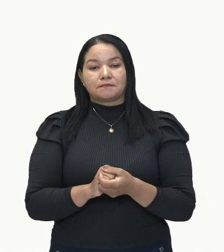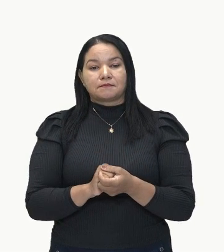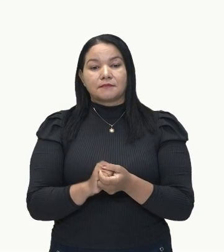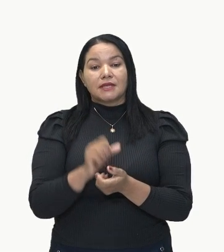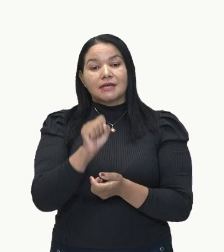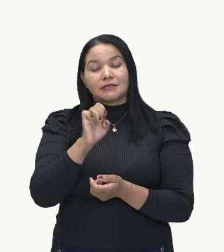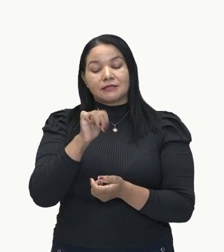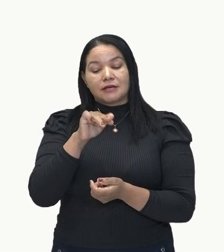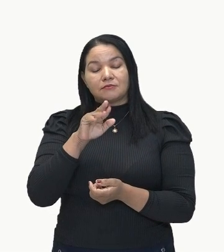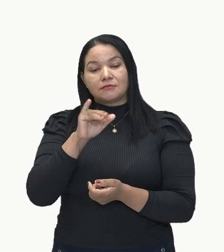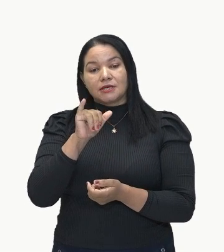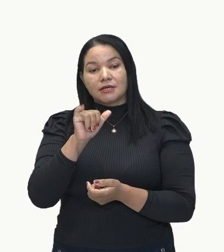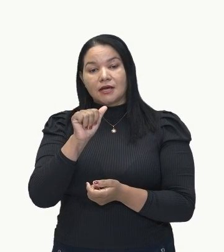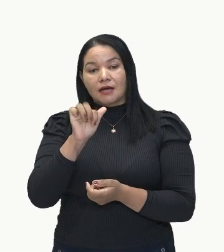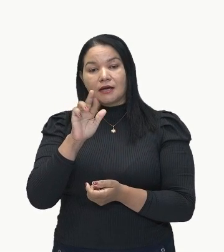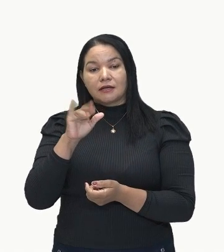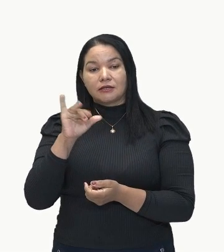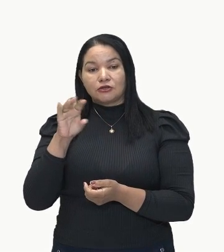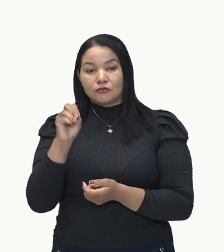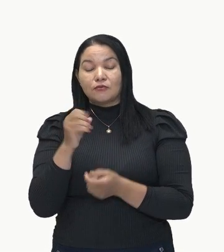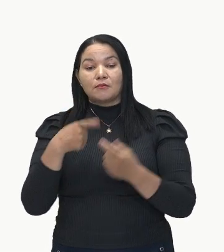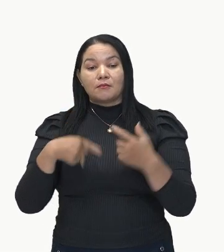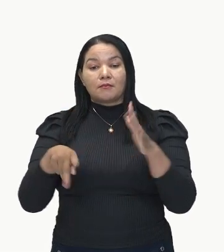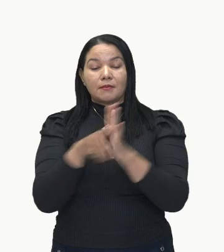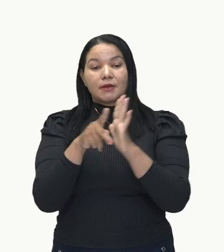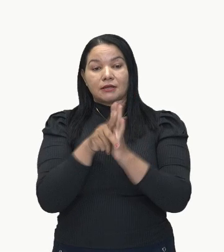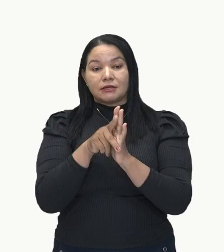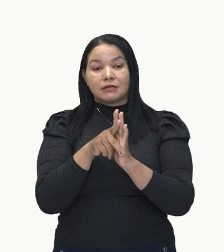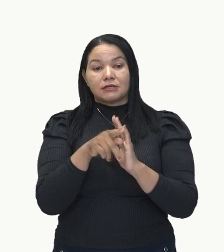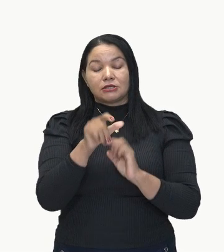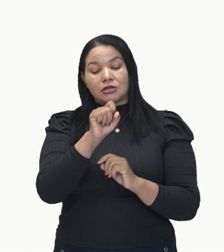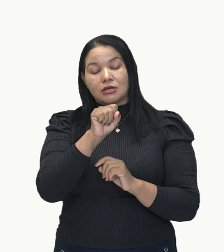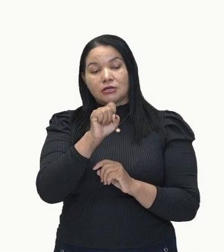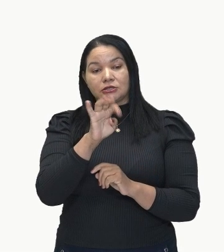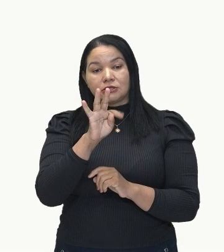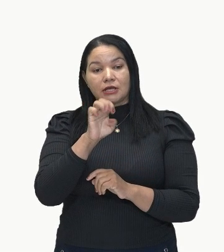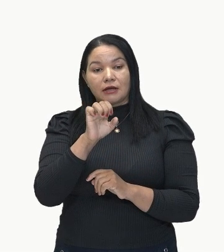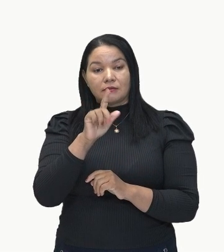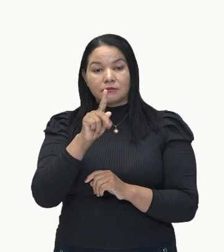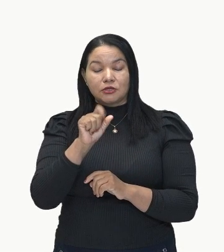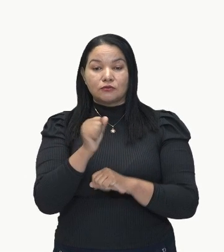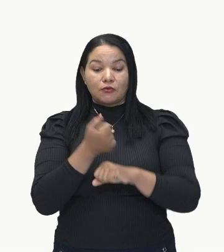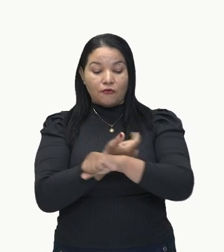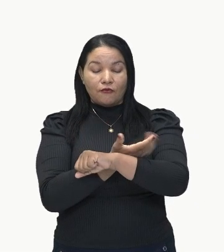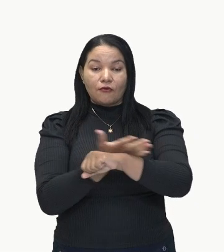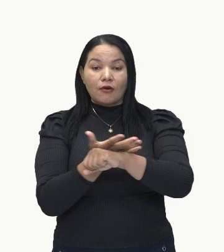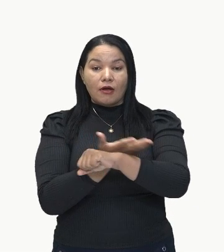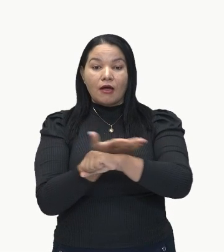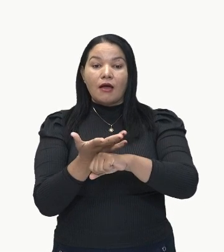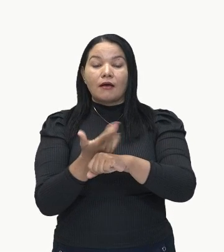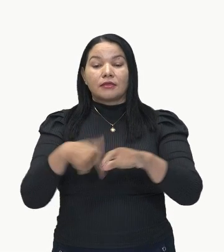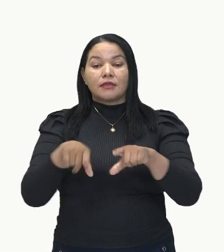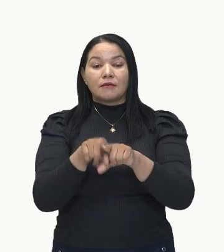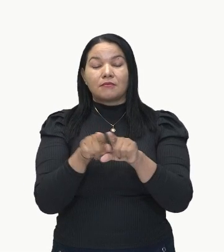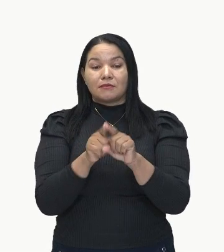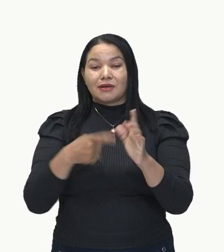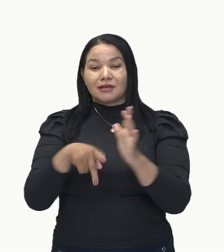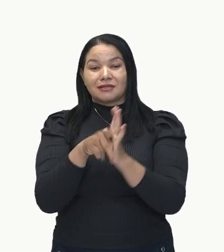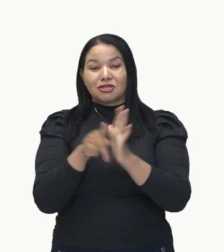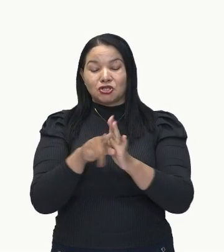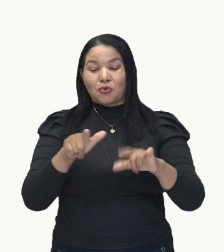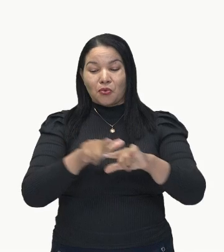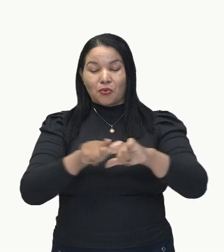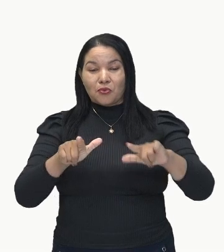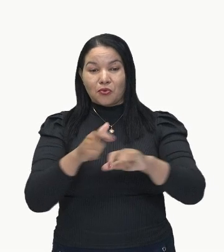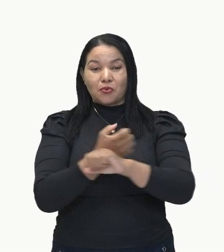semiárido, tá? Com os estepes e as pradarias que margeiam os desertos do Saara, tá? Então, essa região,